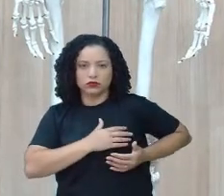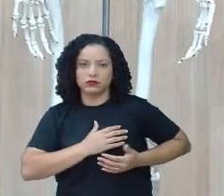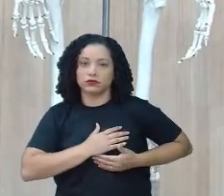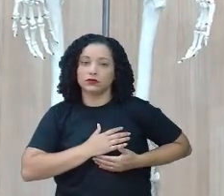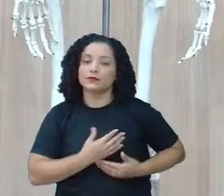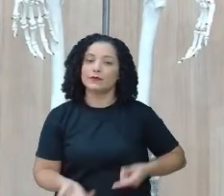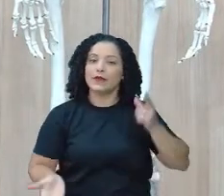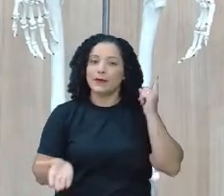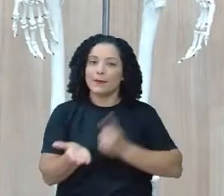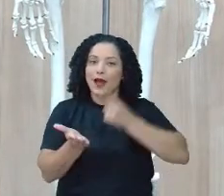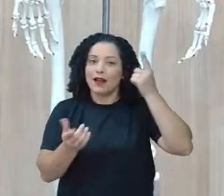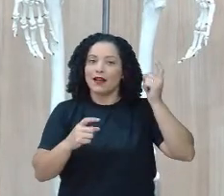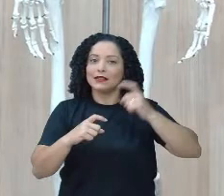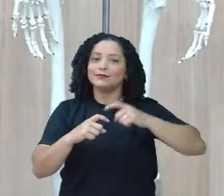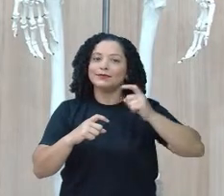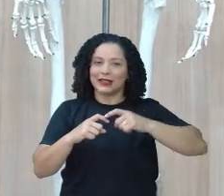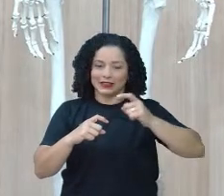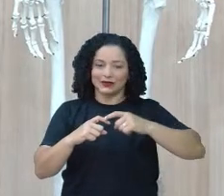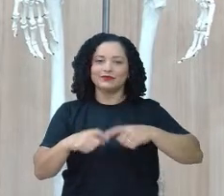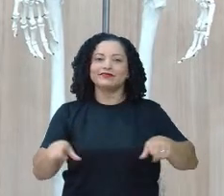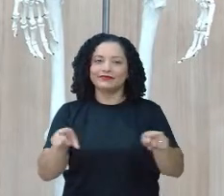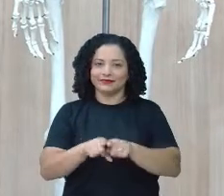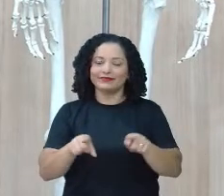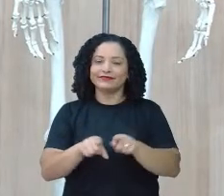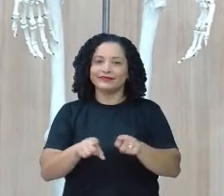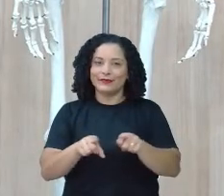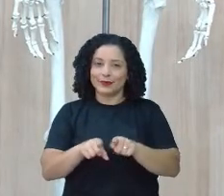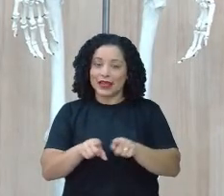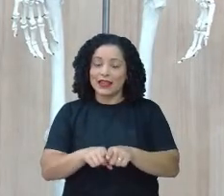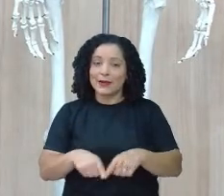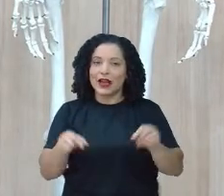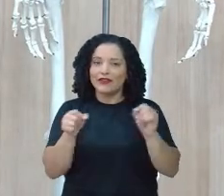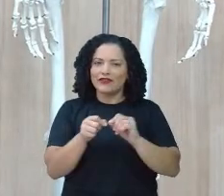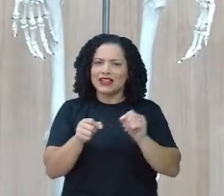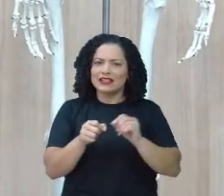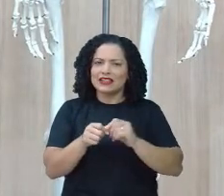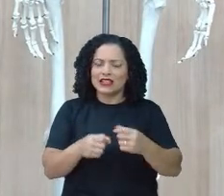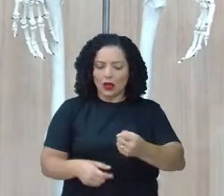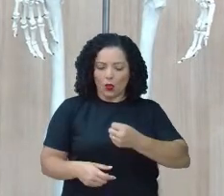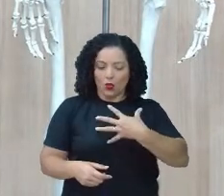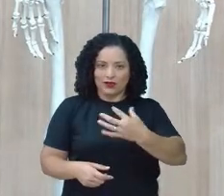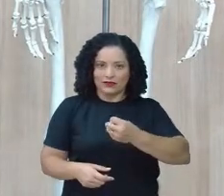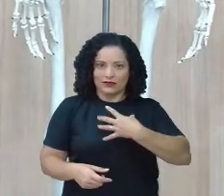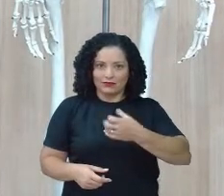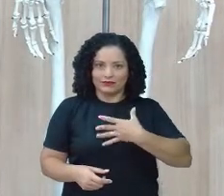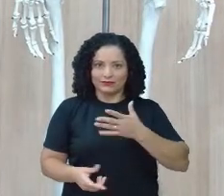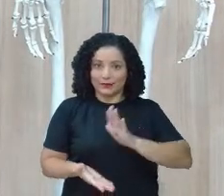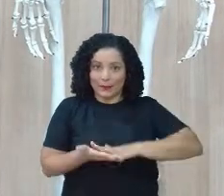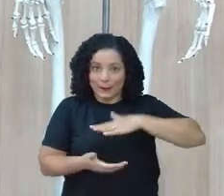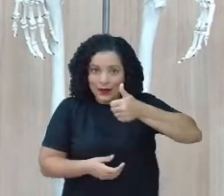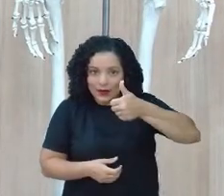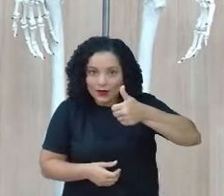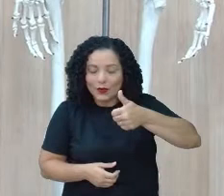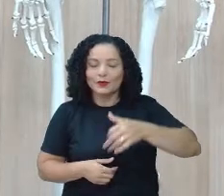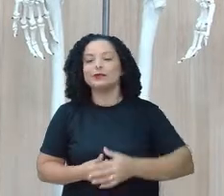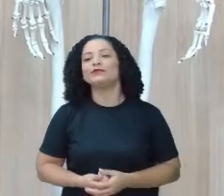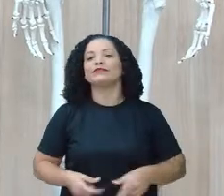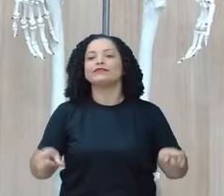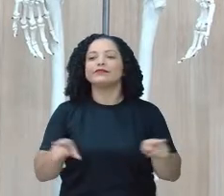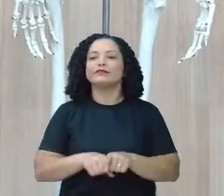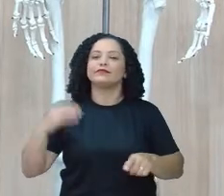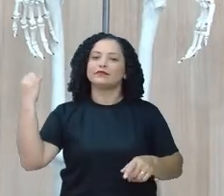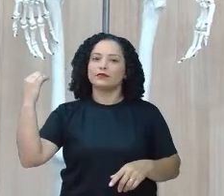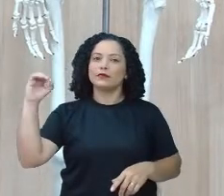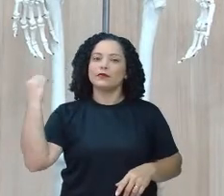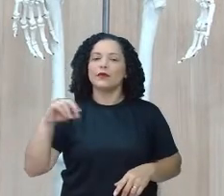para marcar aí um médico para poder investigar melhor esses sintomas. Então, aí na questão do Outubro Rosa,